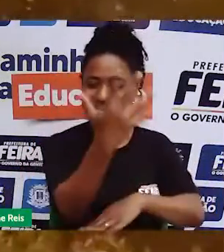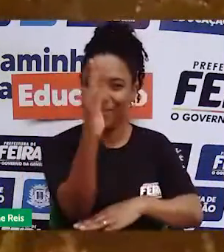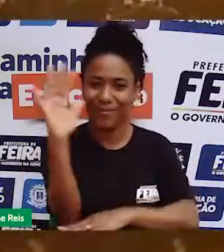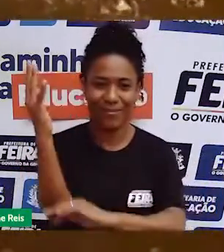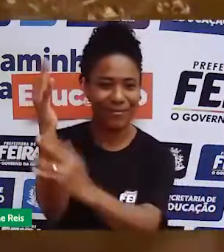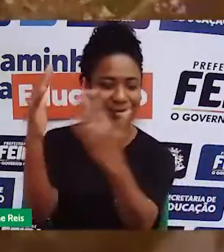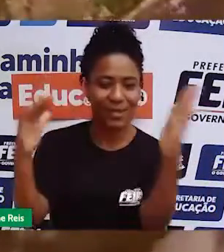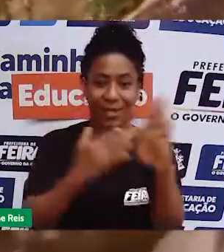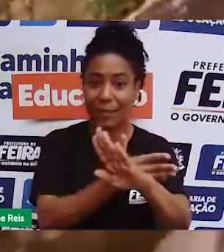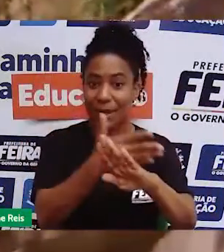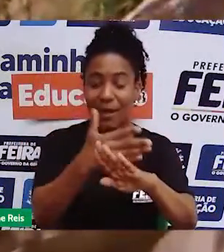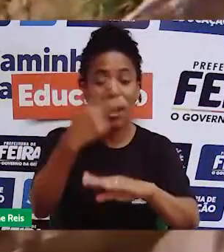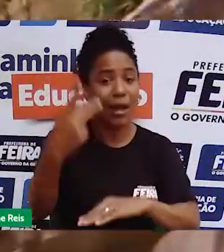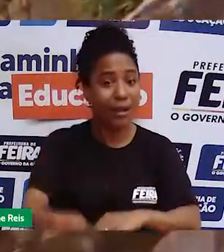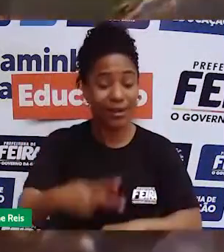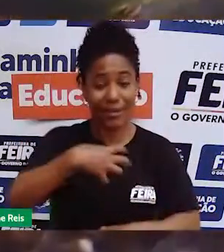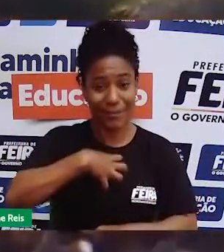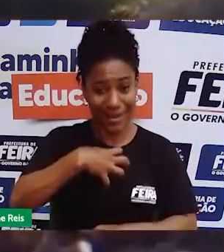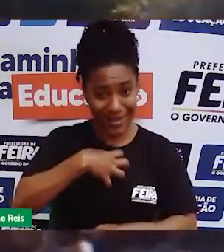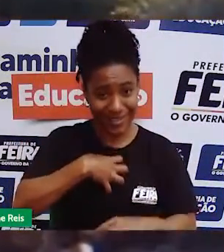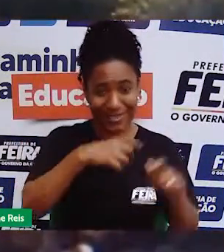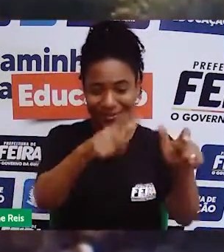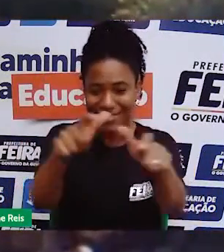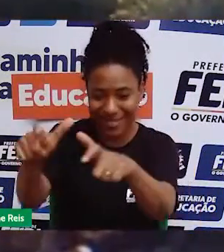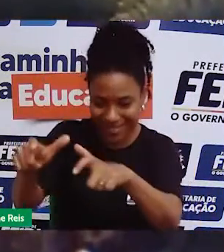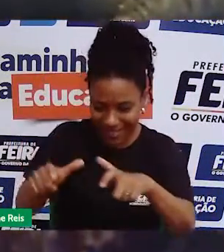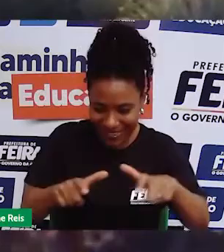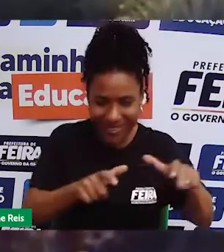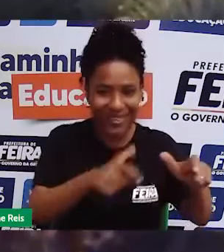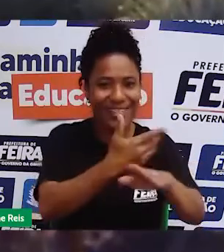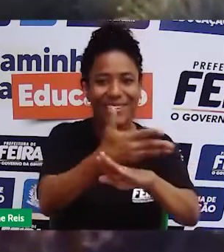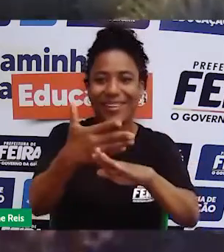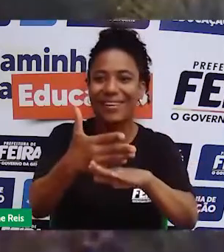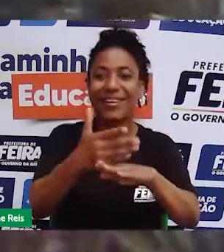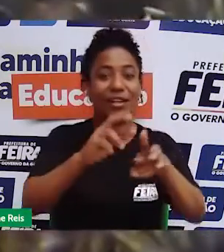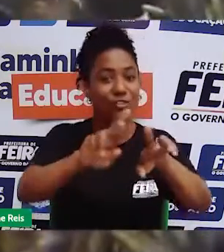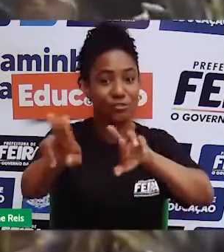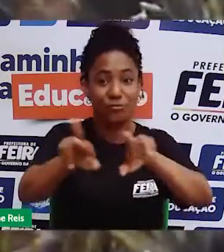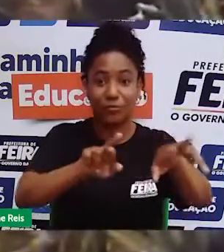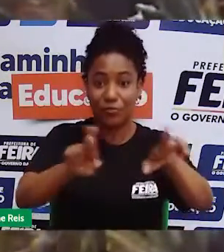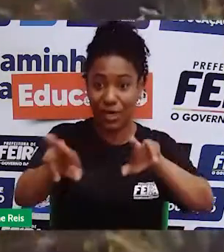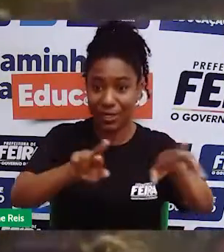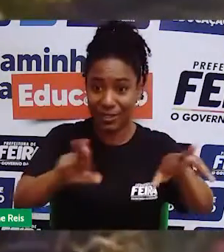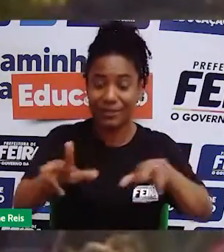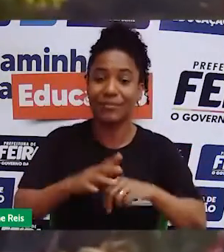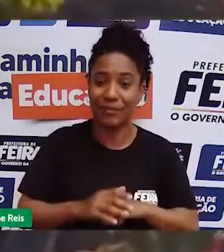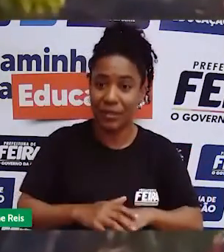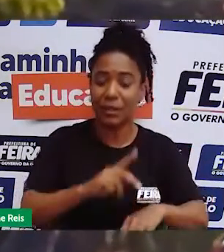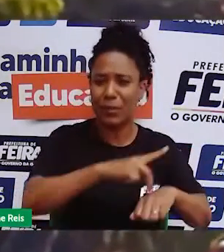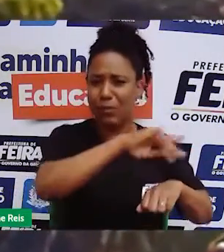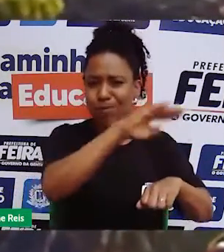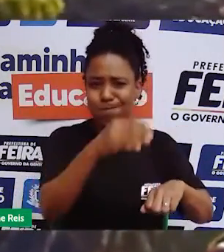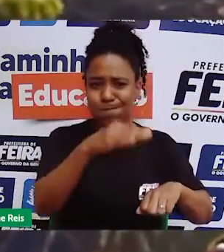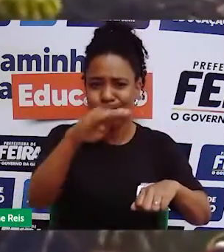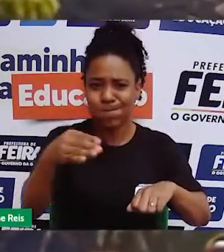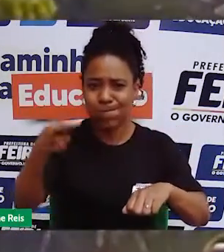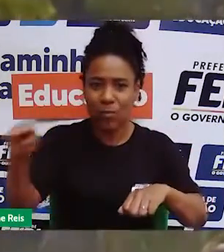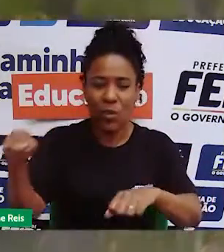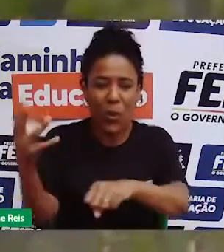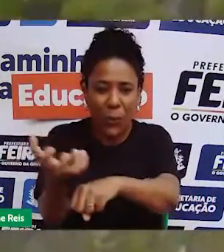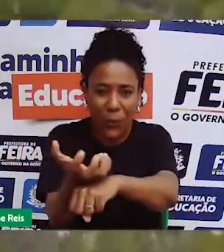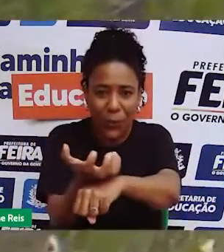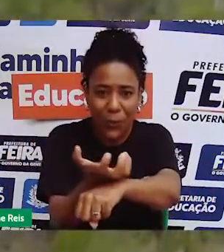do território. Em cada canto se mostra de forma diferente. No alto dos Chapadões tem uma vegetação